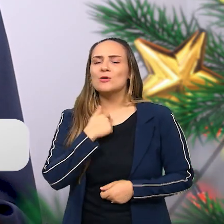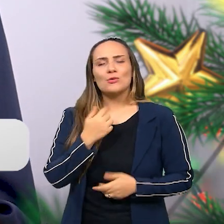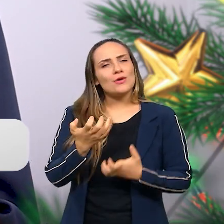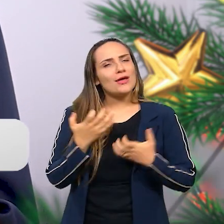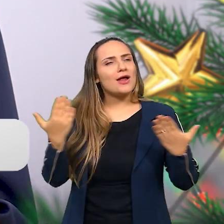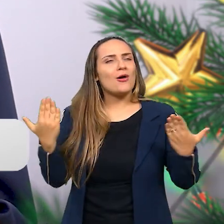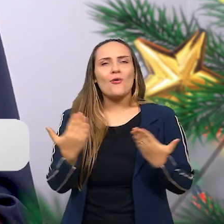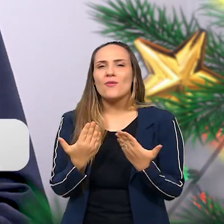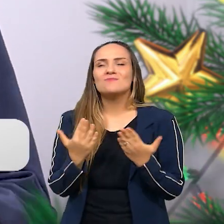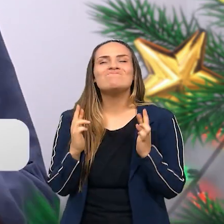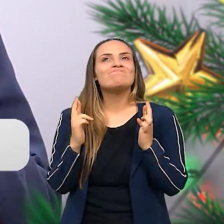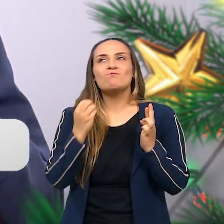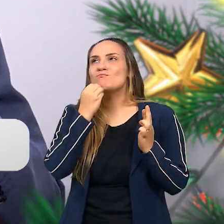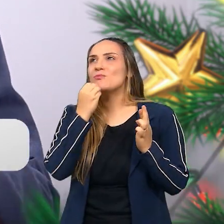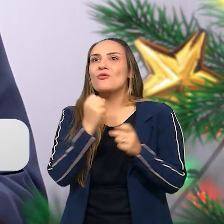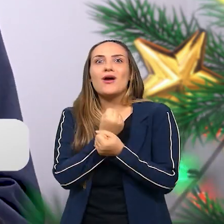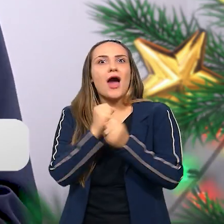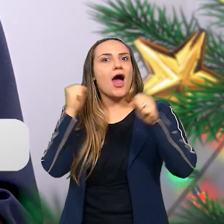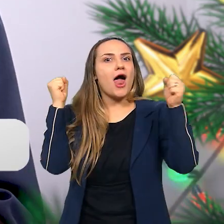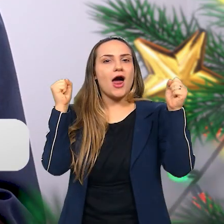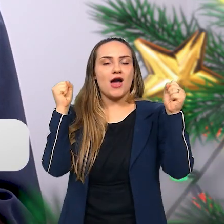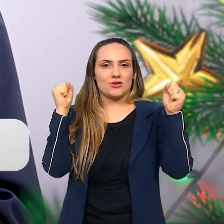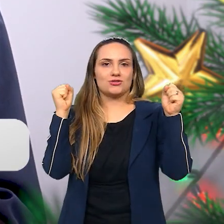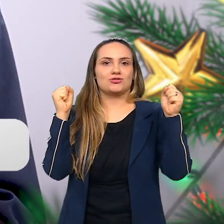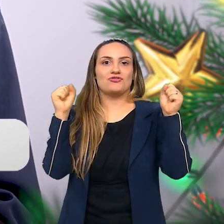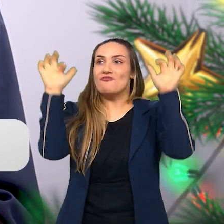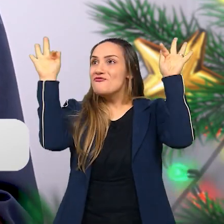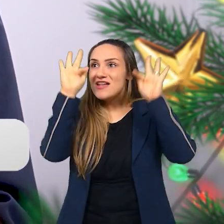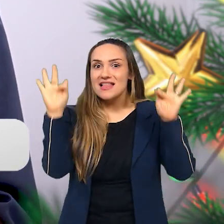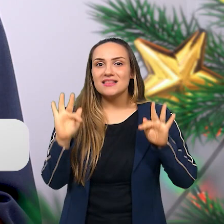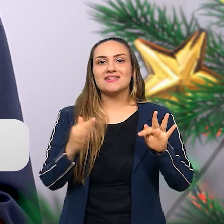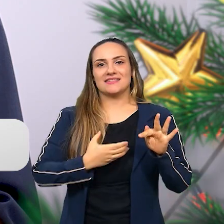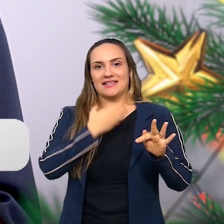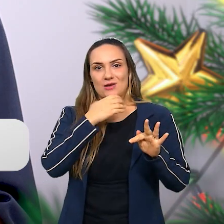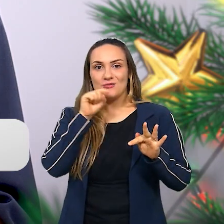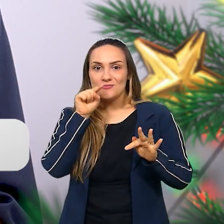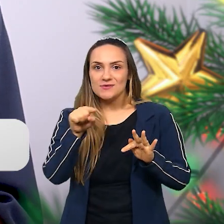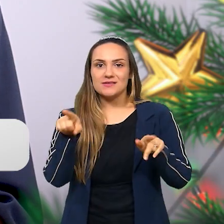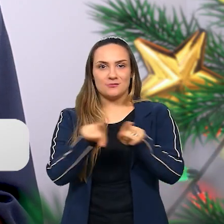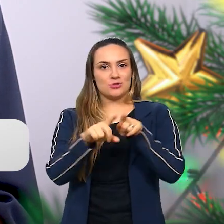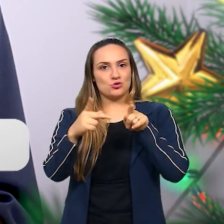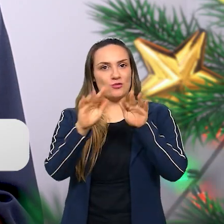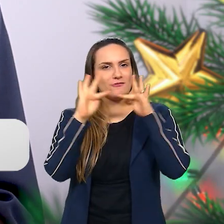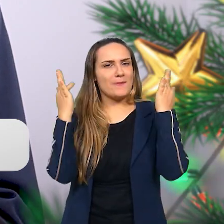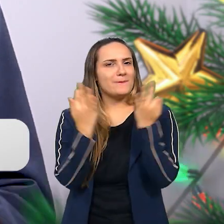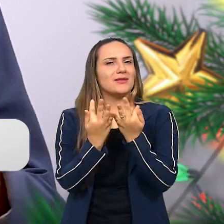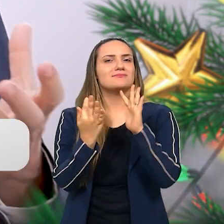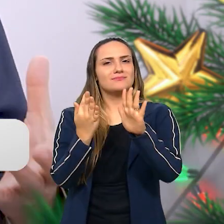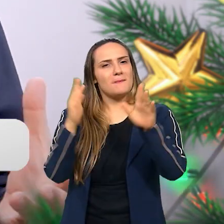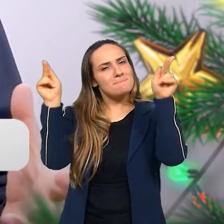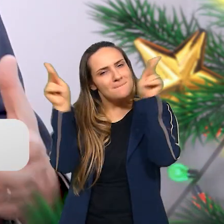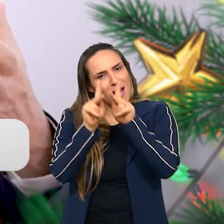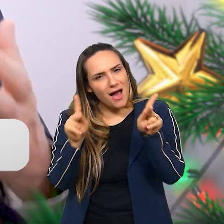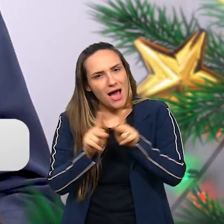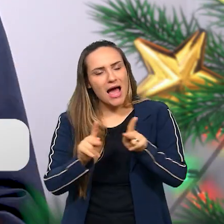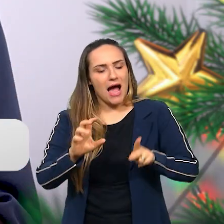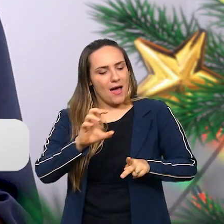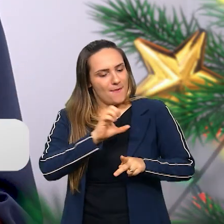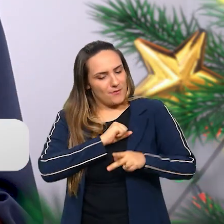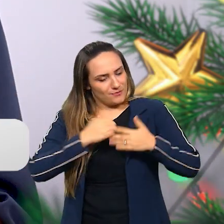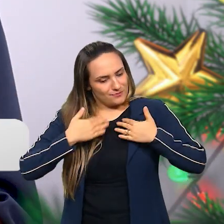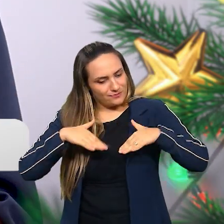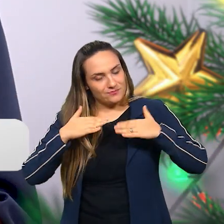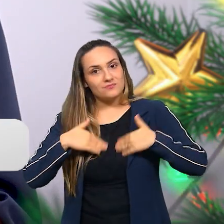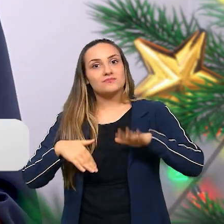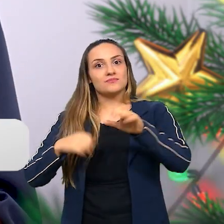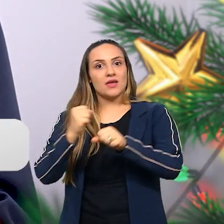nesse momento te desejar um grande Natal, um feliz Natal para você, para sua família, de paz, de amor